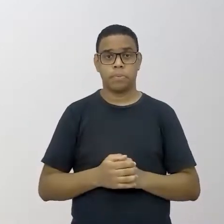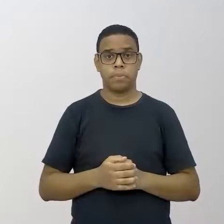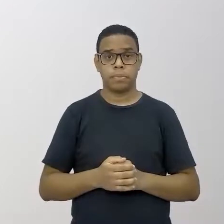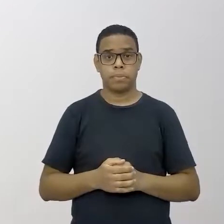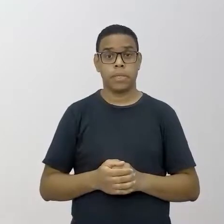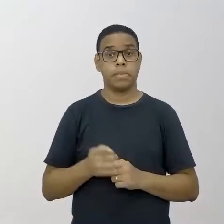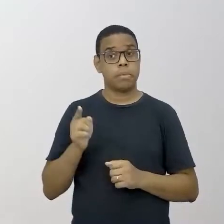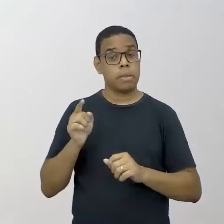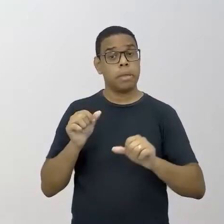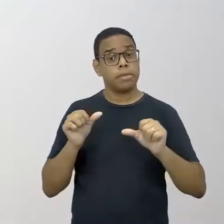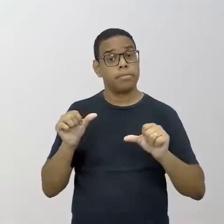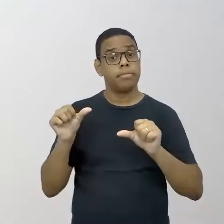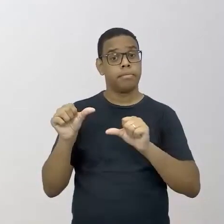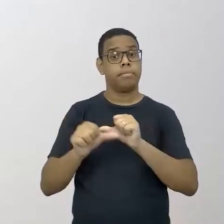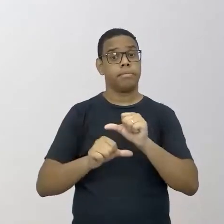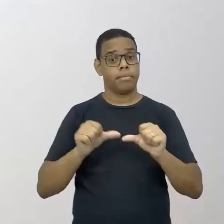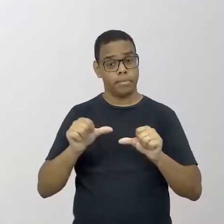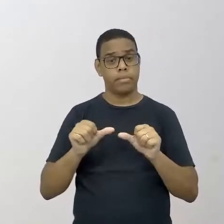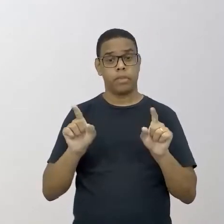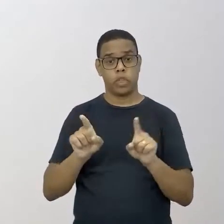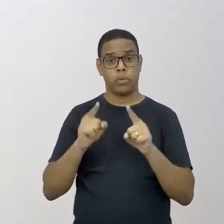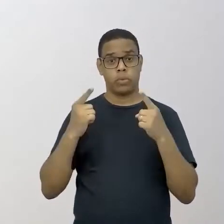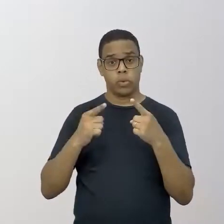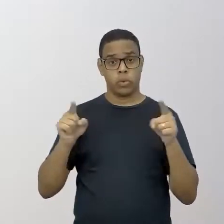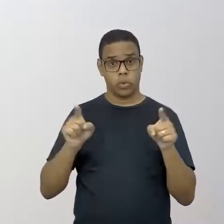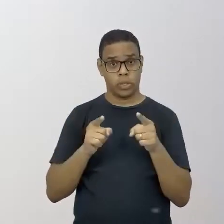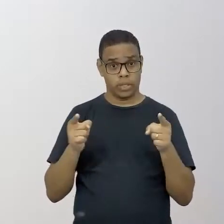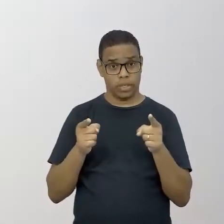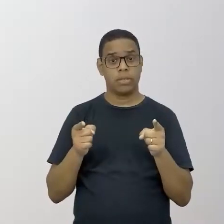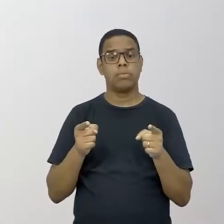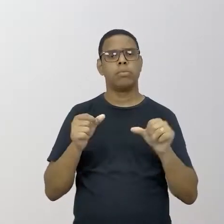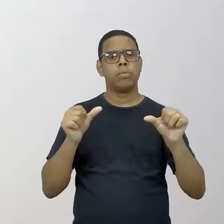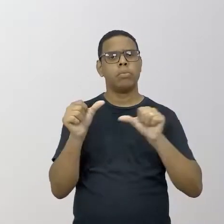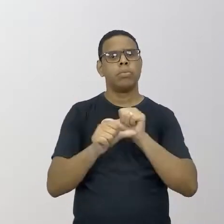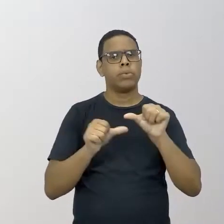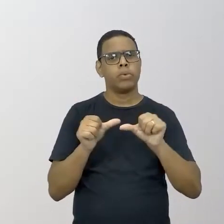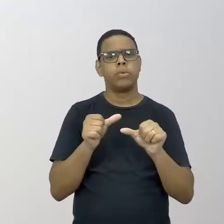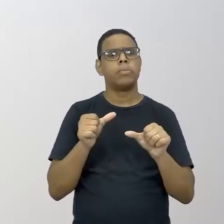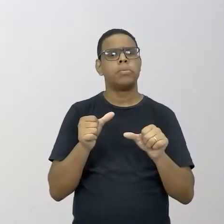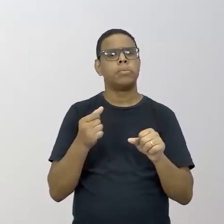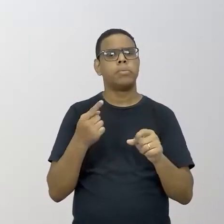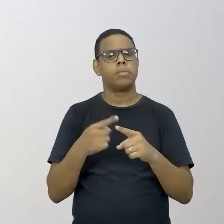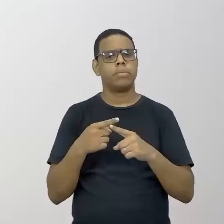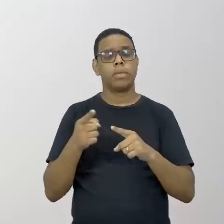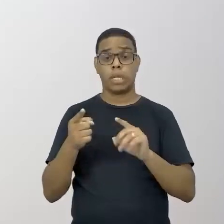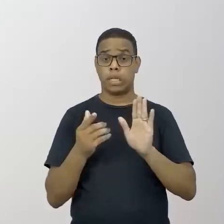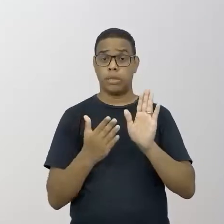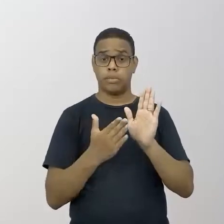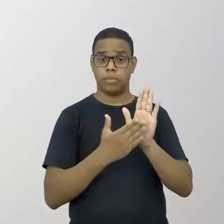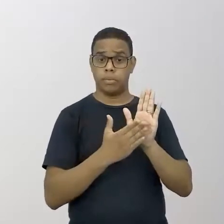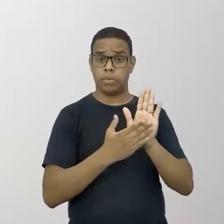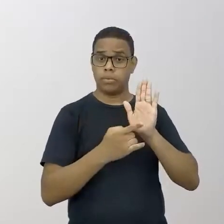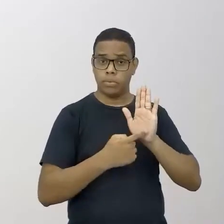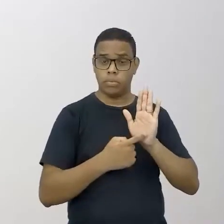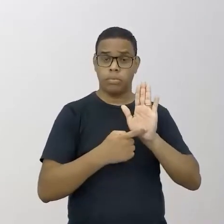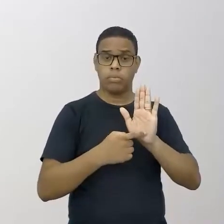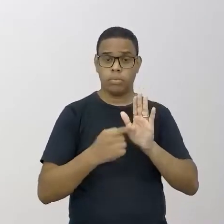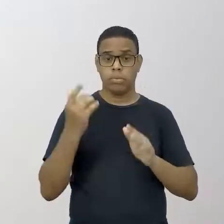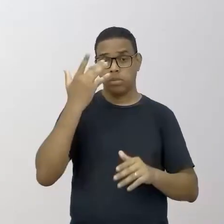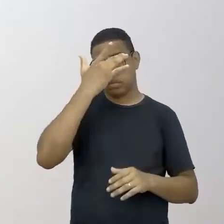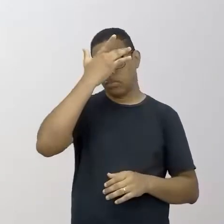que ele mudou a música contemporânea pelo fato de que ele propôs essa apresentação, as pessoas